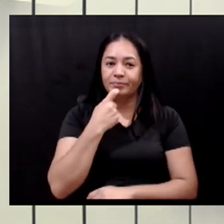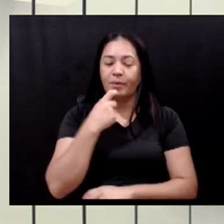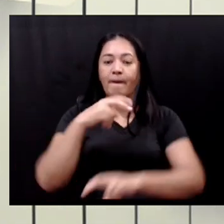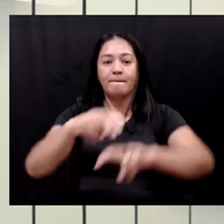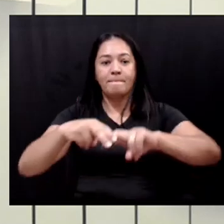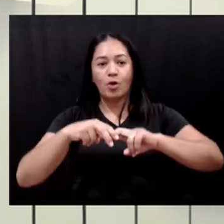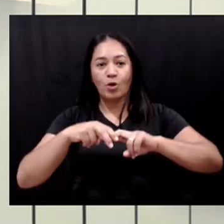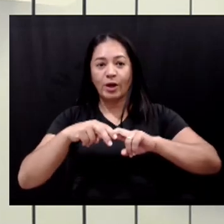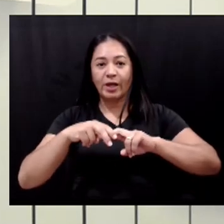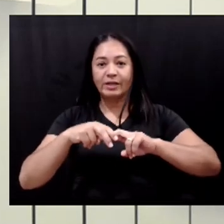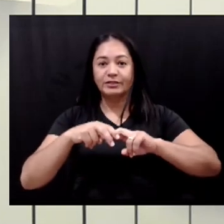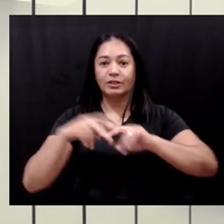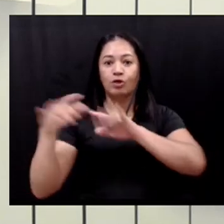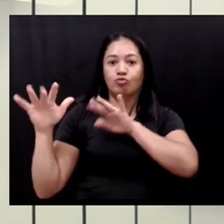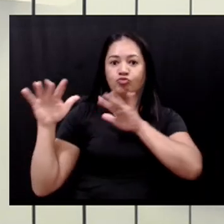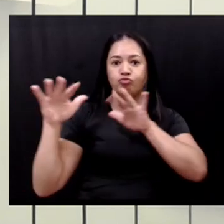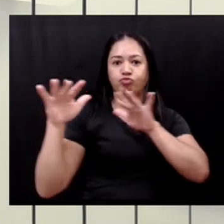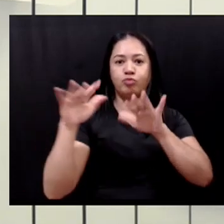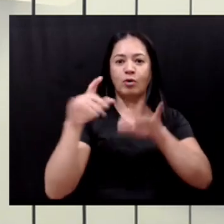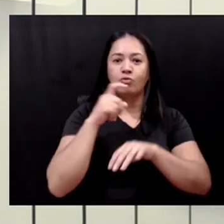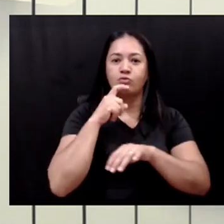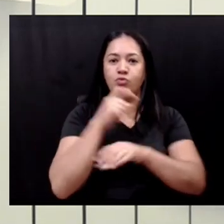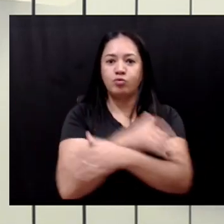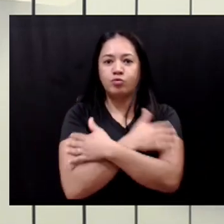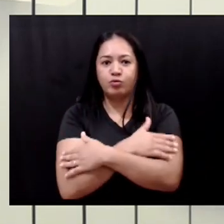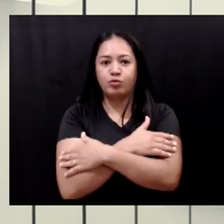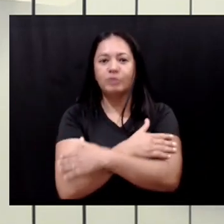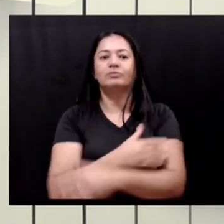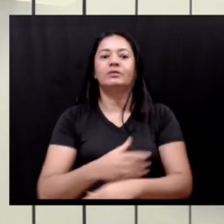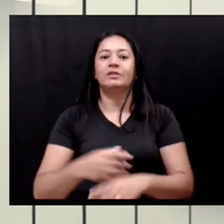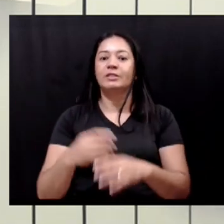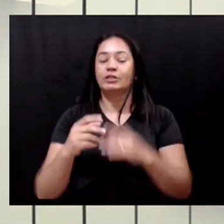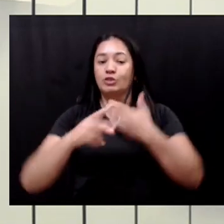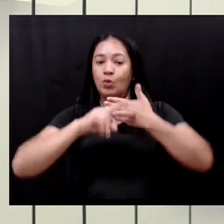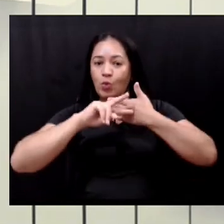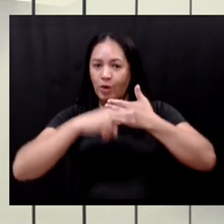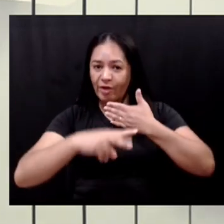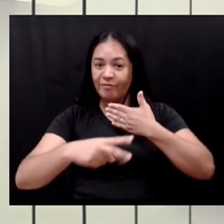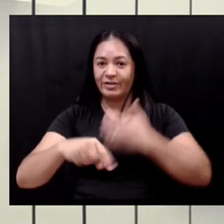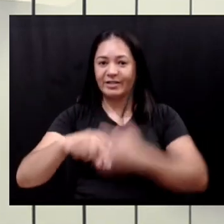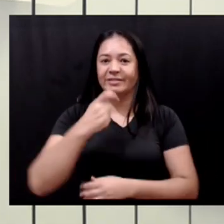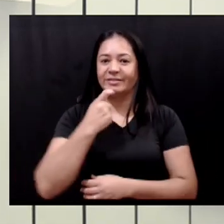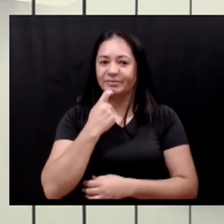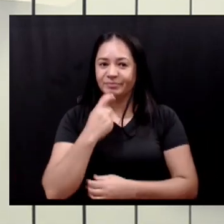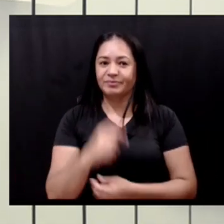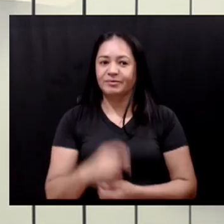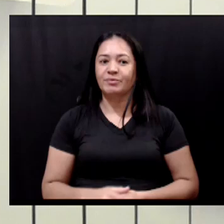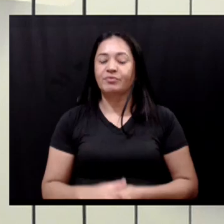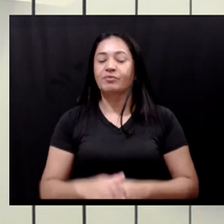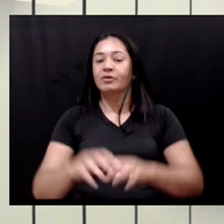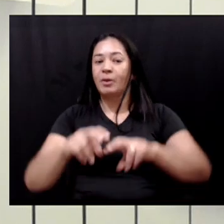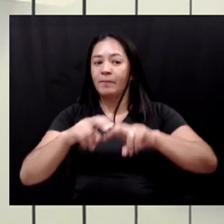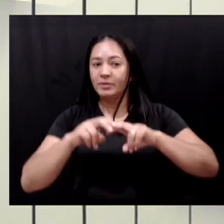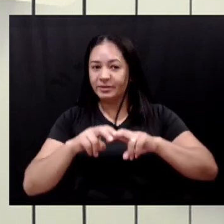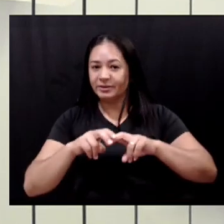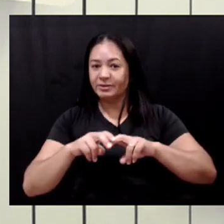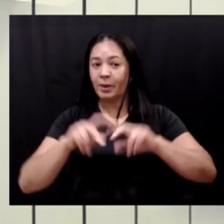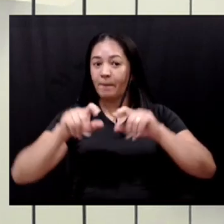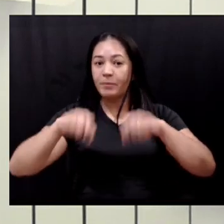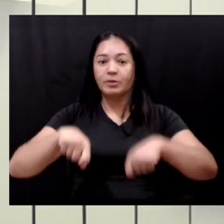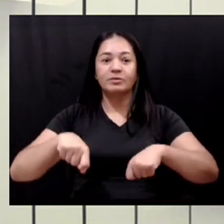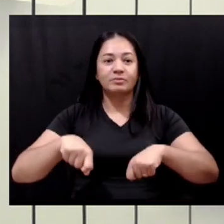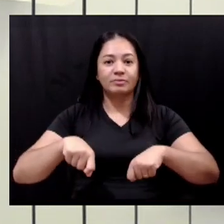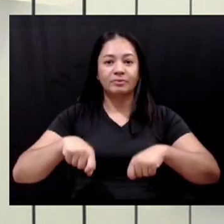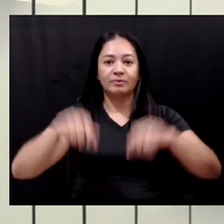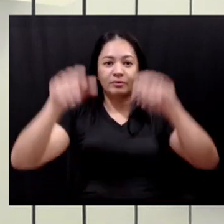frente fria pelo litoral. E isso traz reflexos aqui para a cidade. Com isso, existe até a possibilidade de pancadas